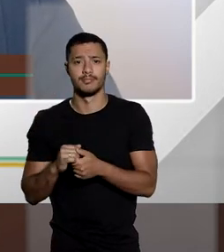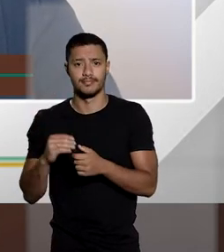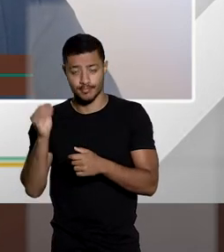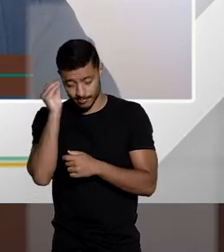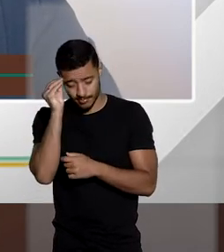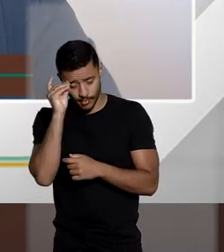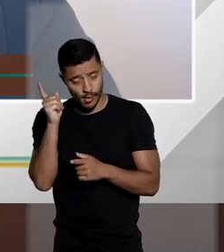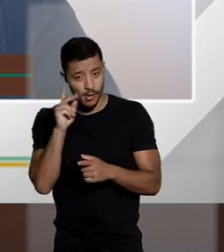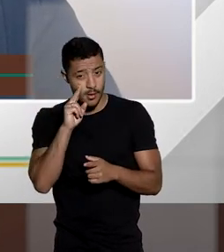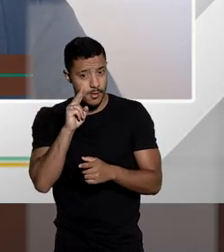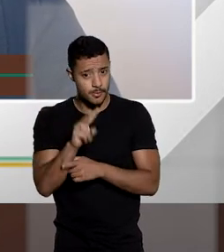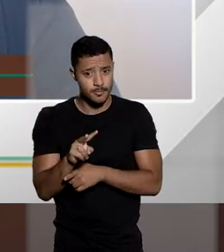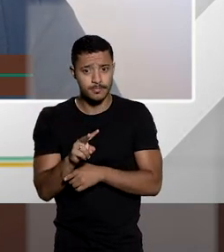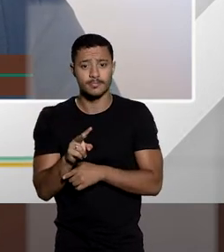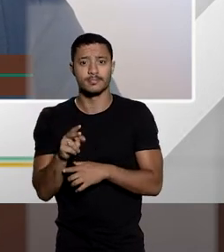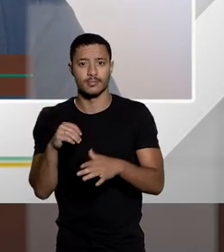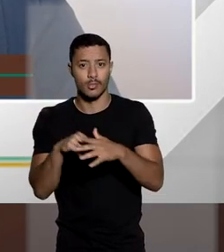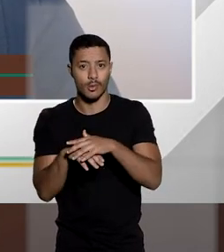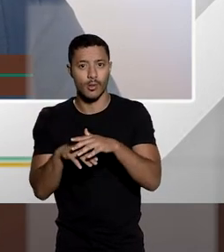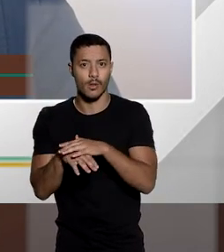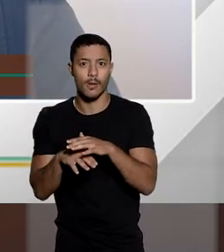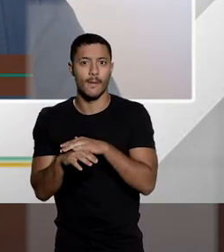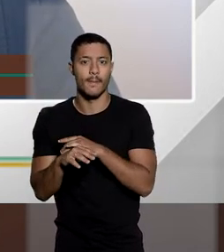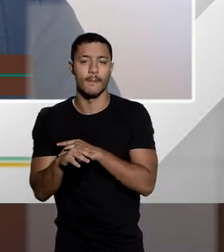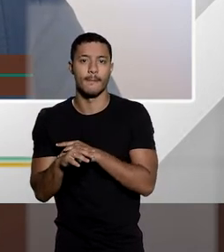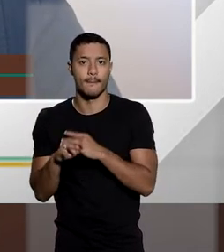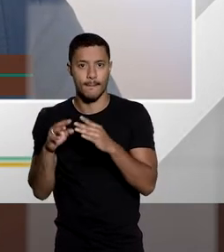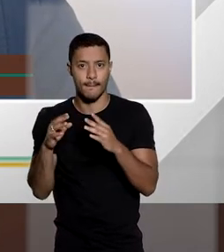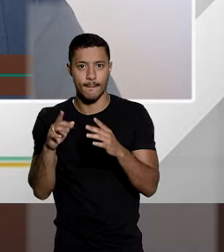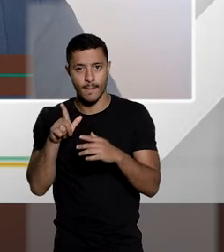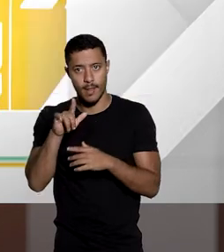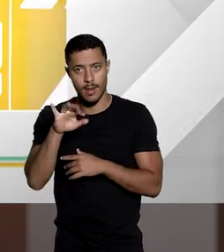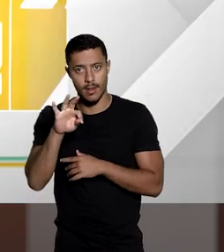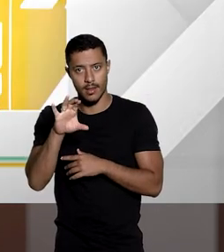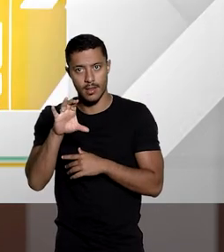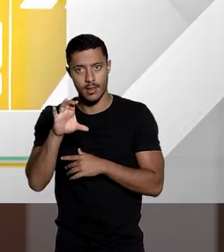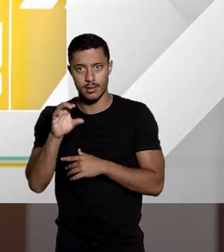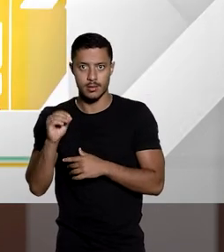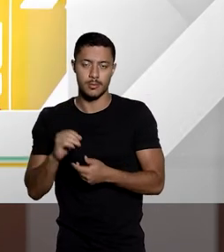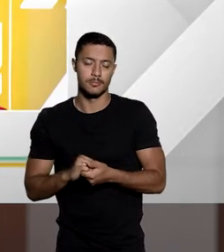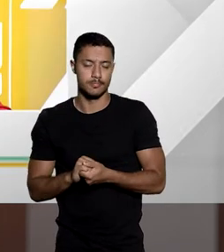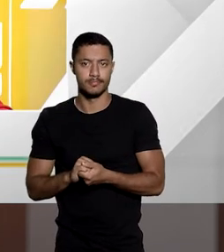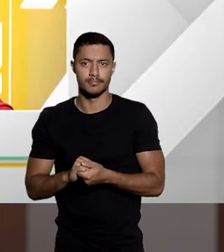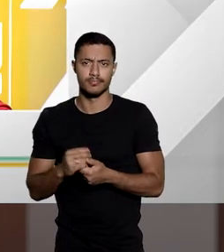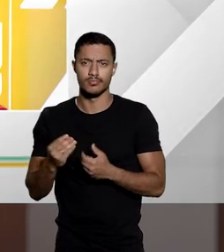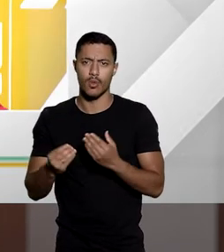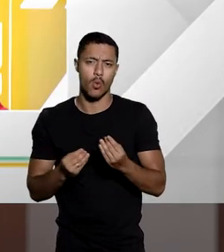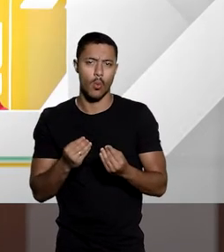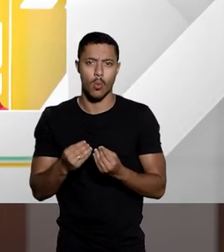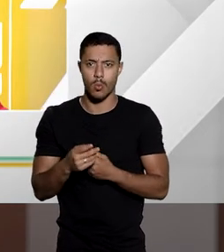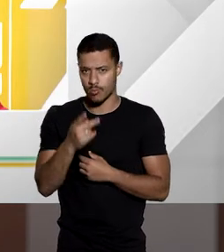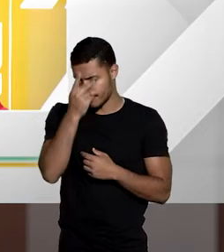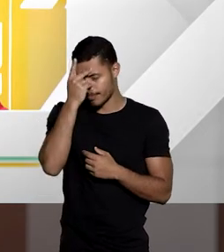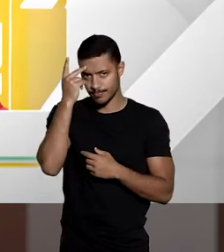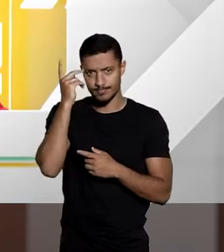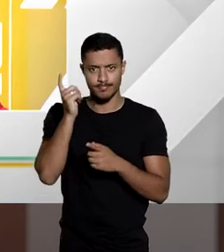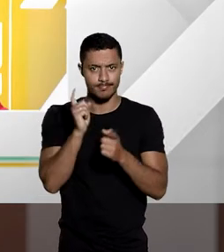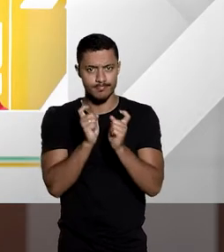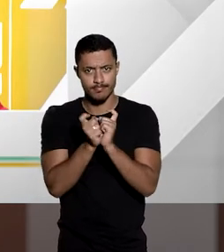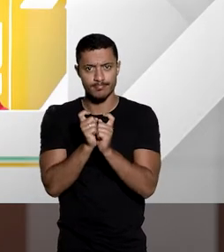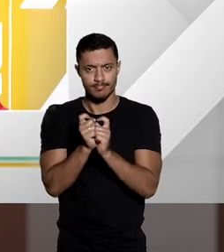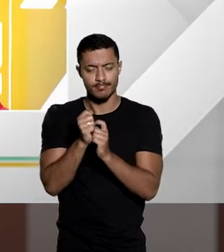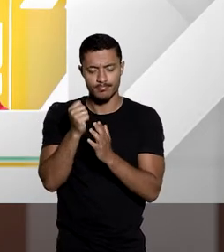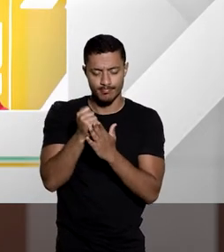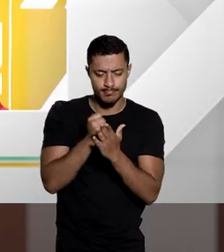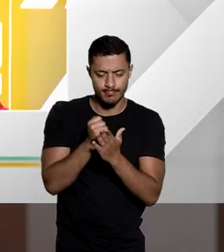penalidades previstas para essa prática de atos nas licitações. Quando a autoridade administrativa firma